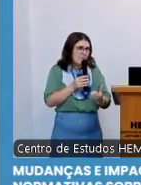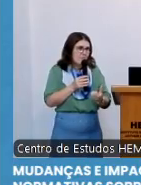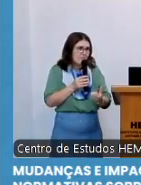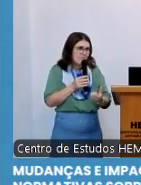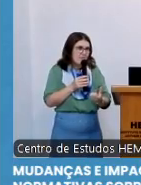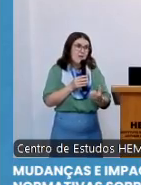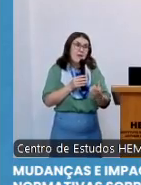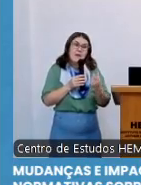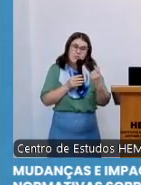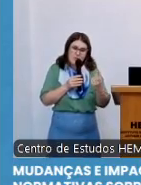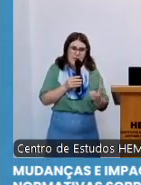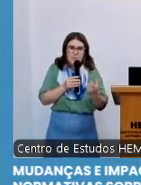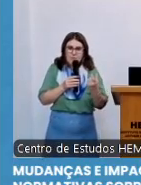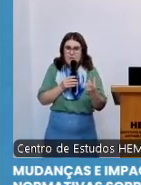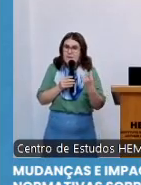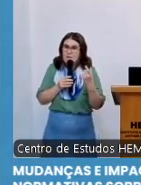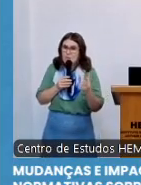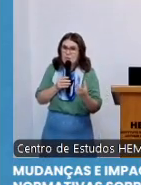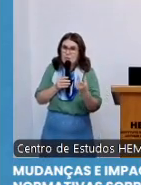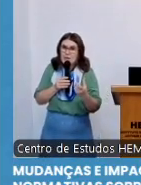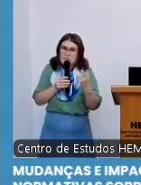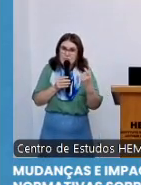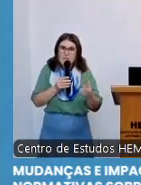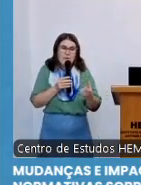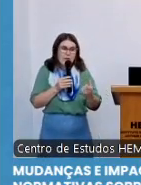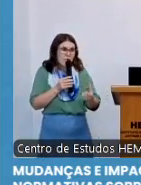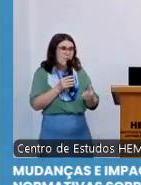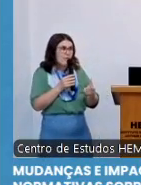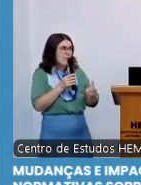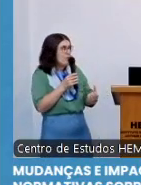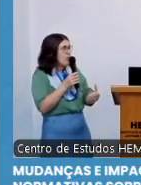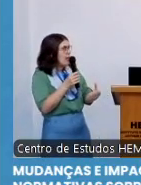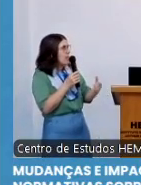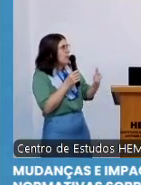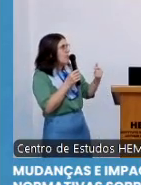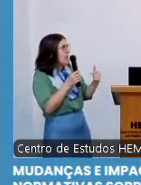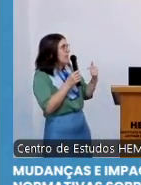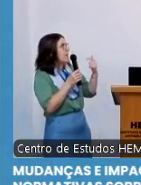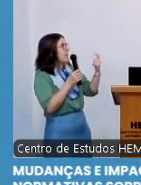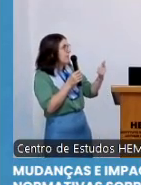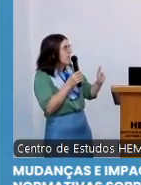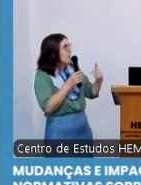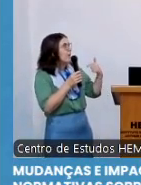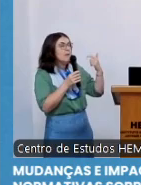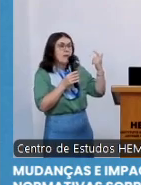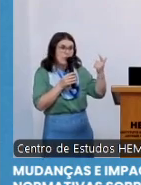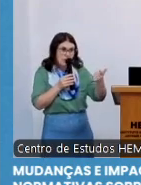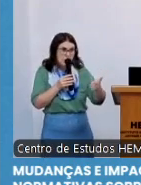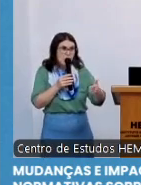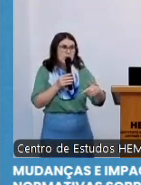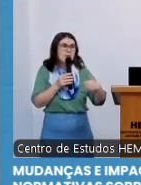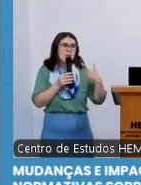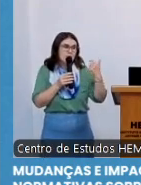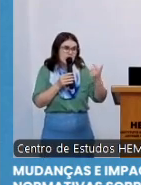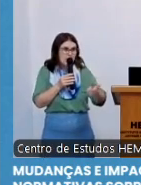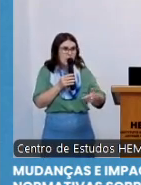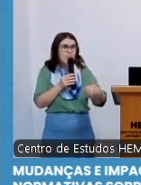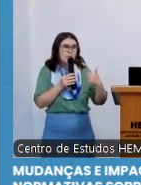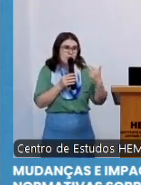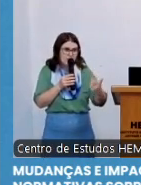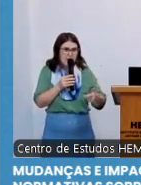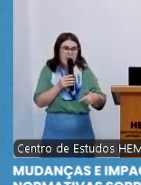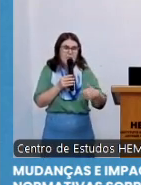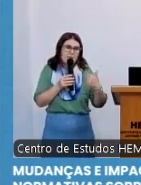ressarcimento. E o CEP vai ter que ter muito cuidado com esse valor que vai ser colocado e com essa questão da quantia,